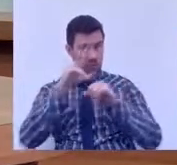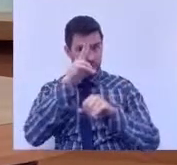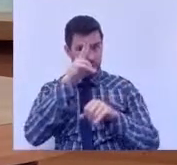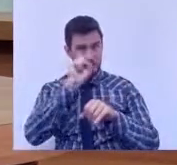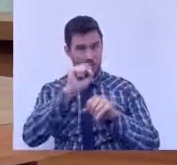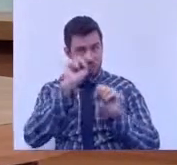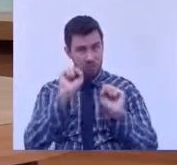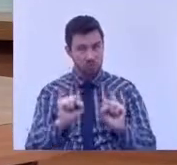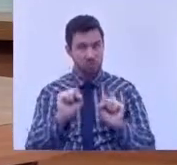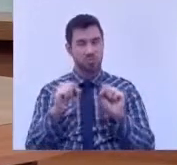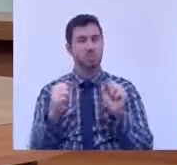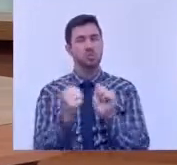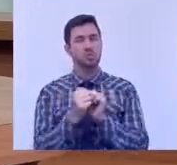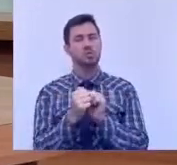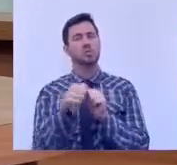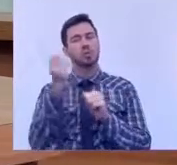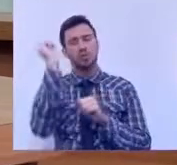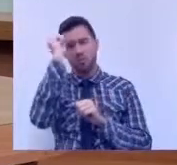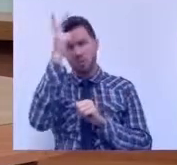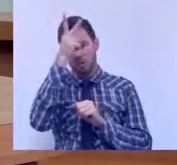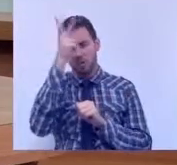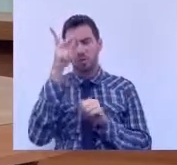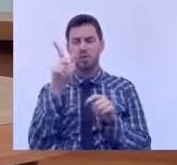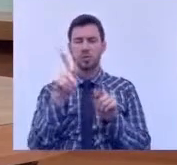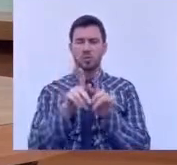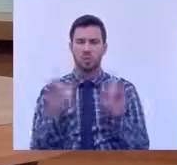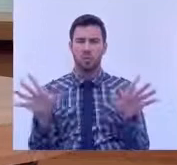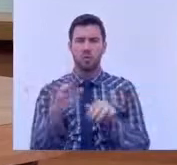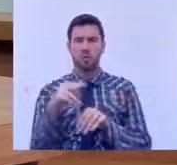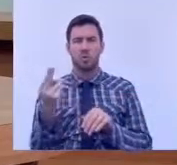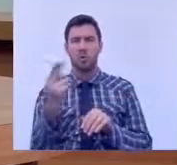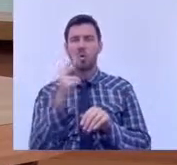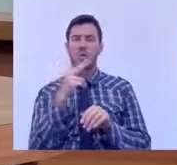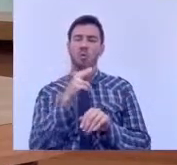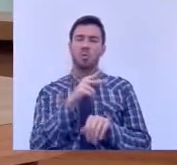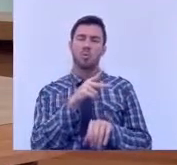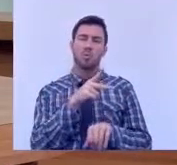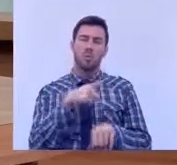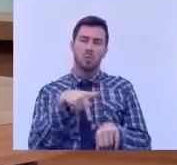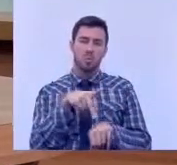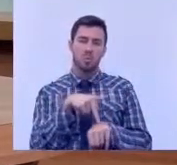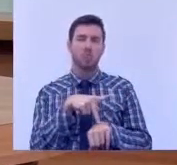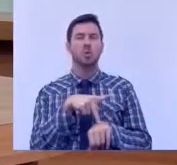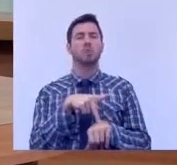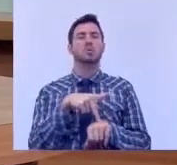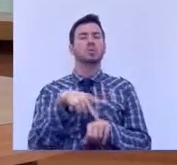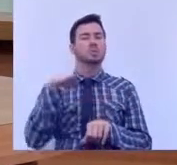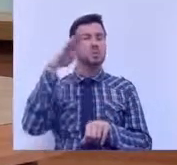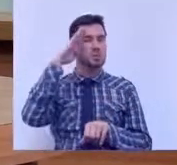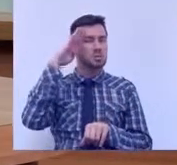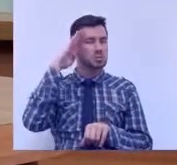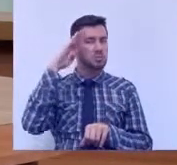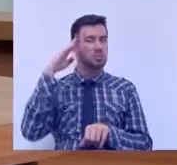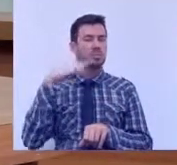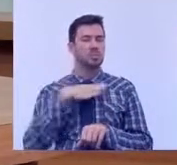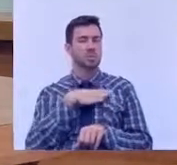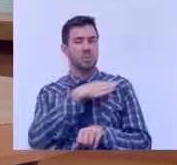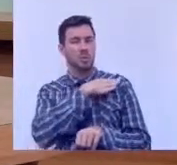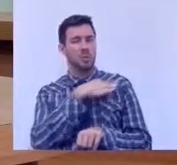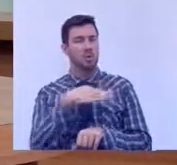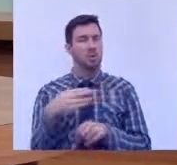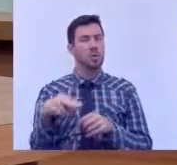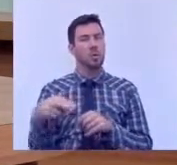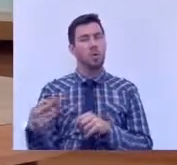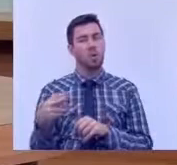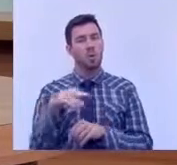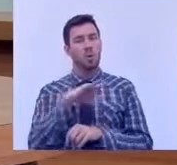a Prefeitura de Guarulhos junto, com a Polícia Estadual, que no caso seria a Polícia Militar, a Guarda Civil Metropolitana, porque assim,